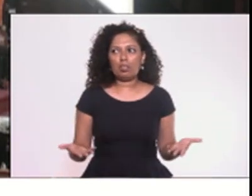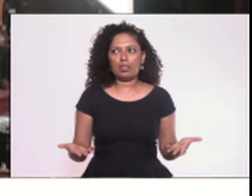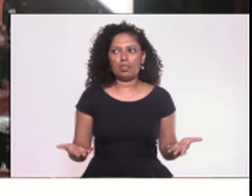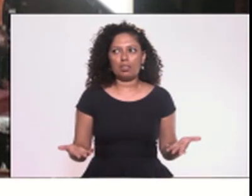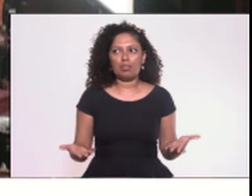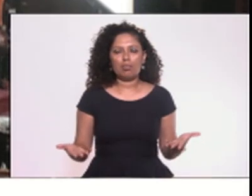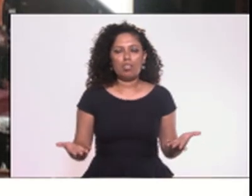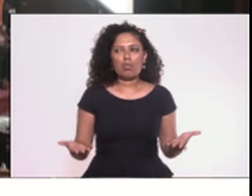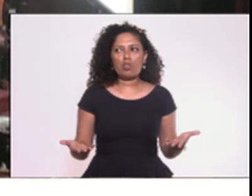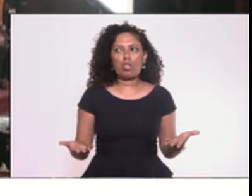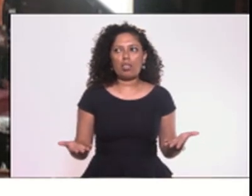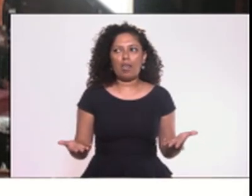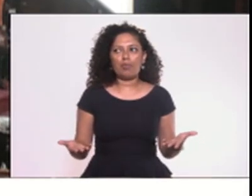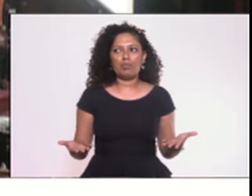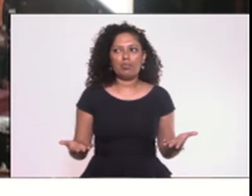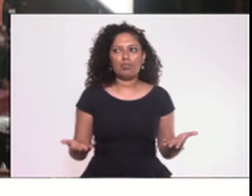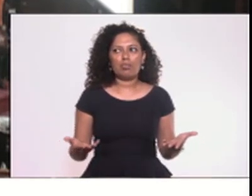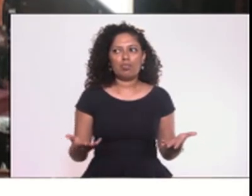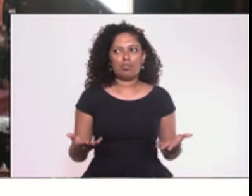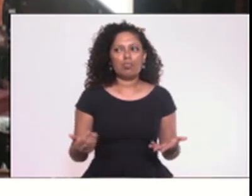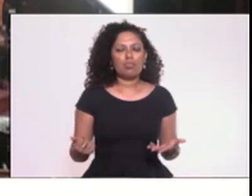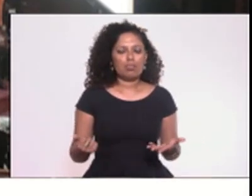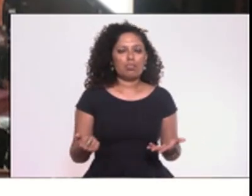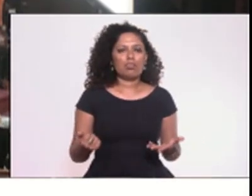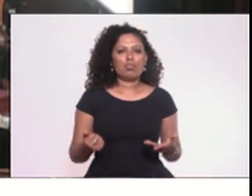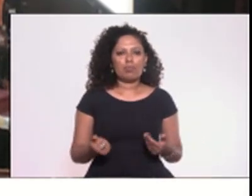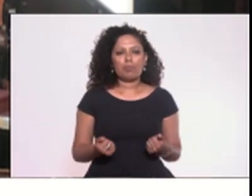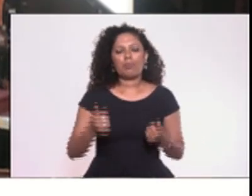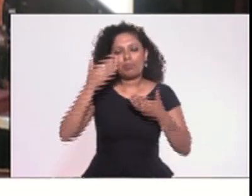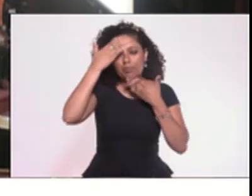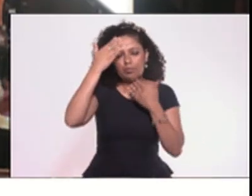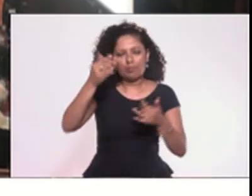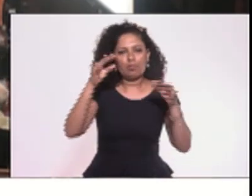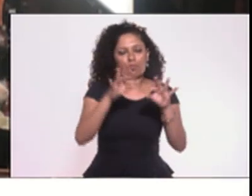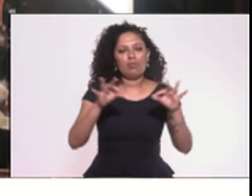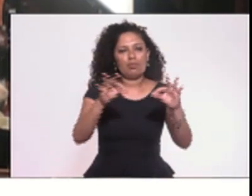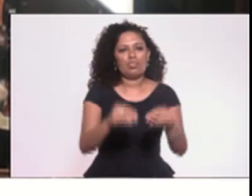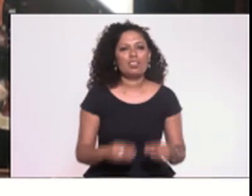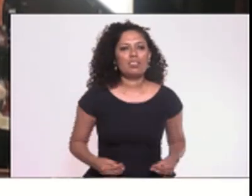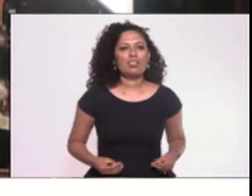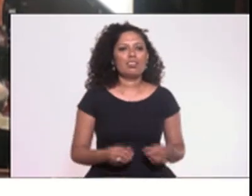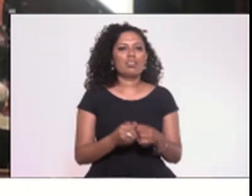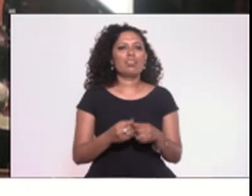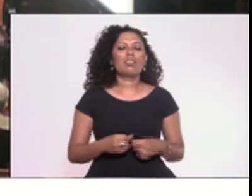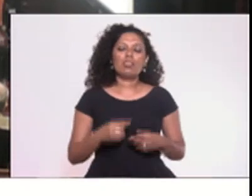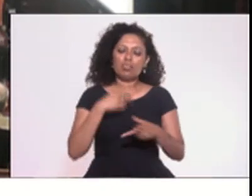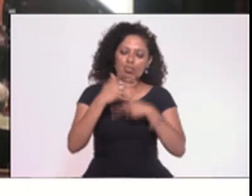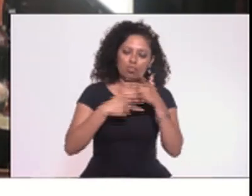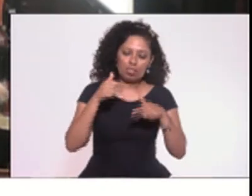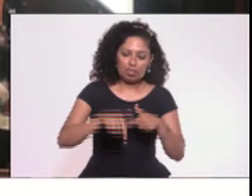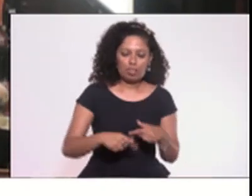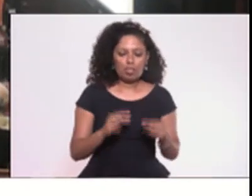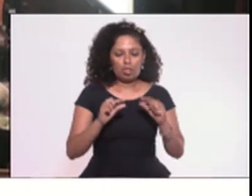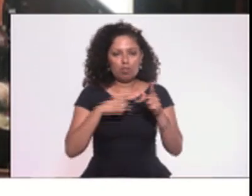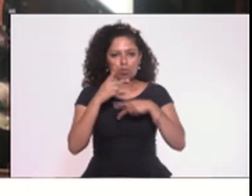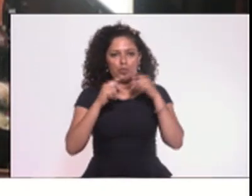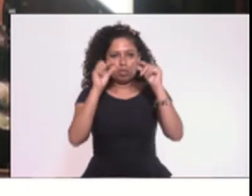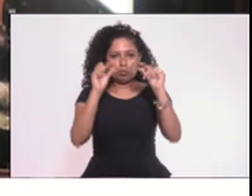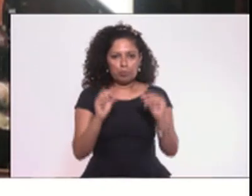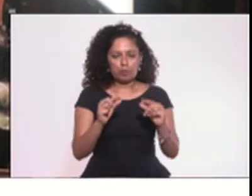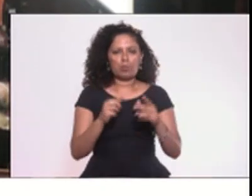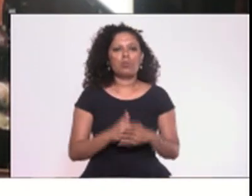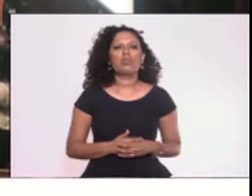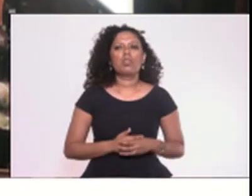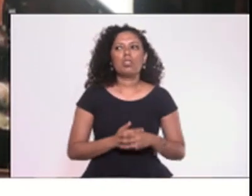todos. Eu vou tentar dar continuidade às apresentações brilhantes que já foram feitas aqui e falar um pouquinho do Green Rio. Queria